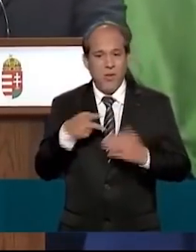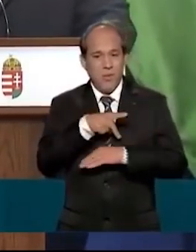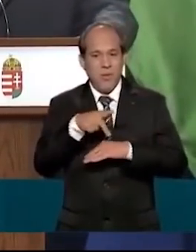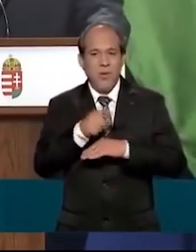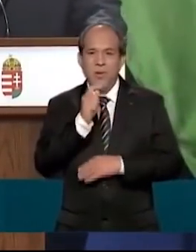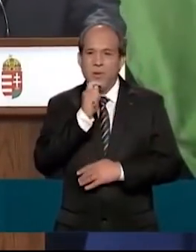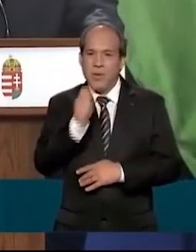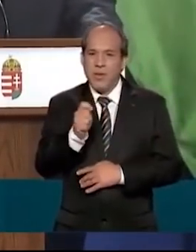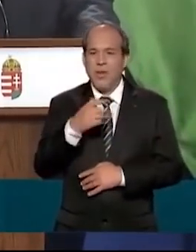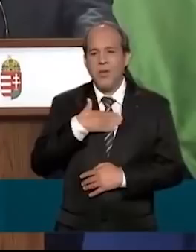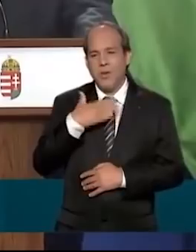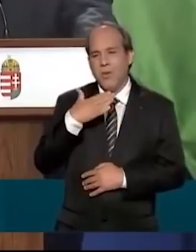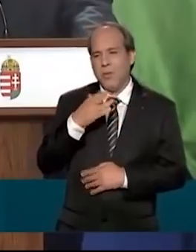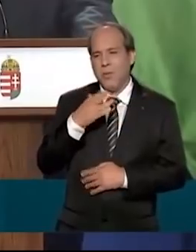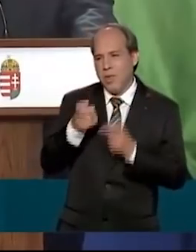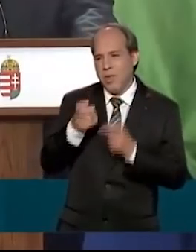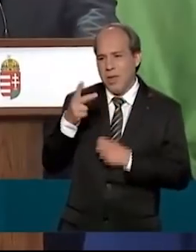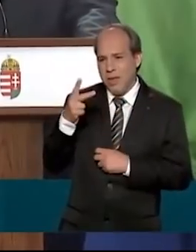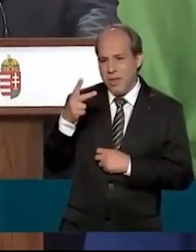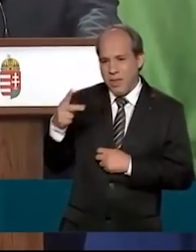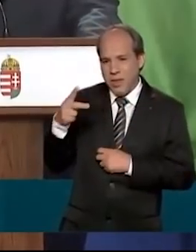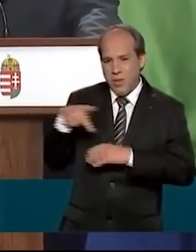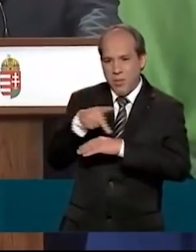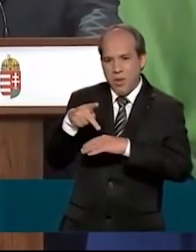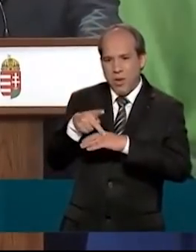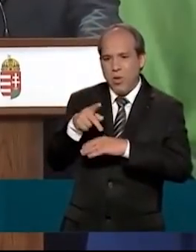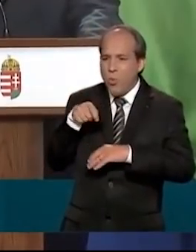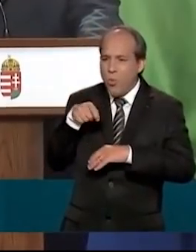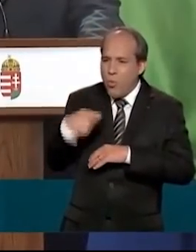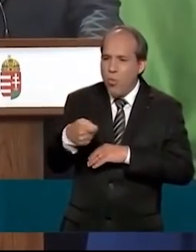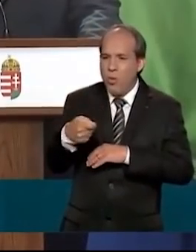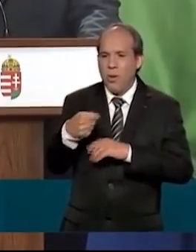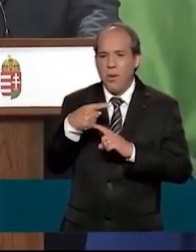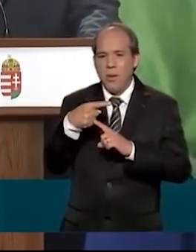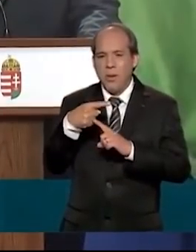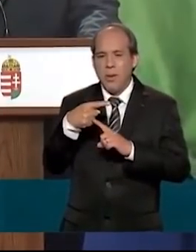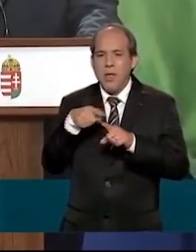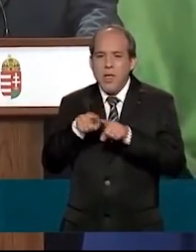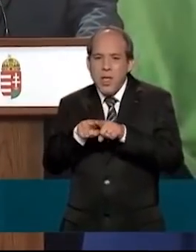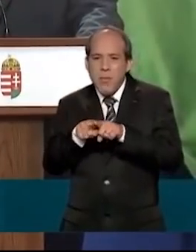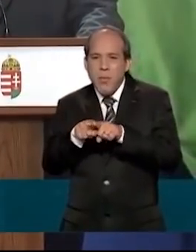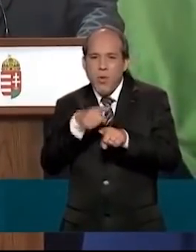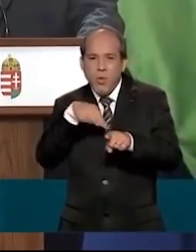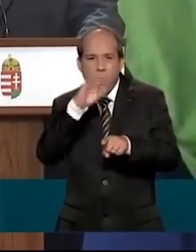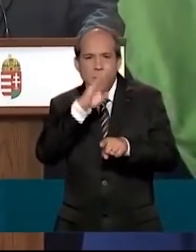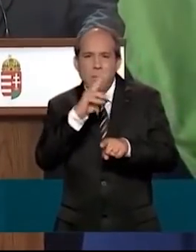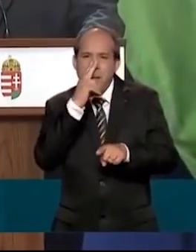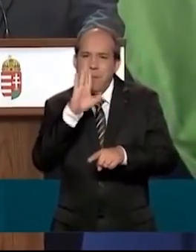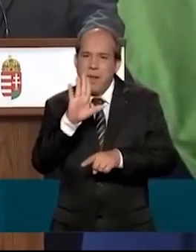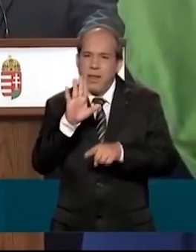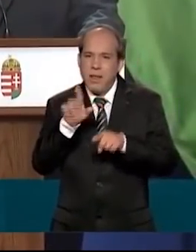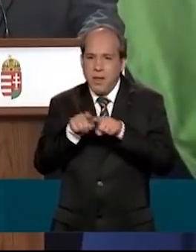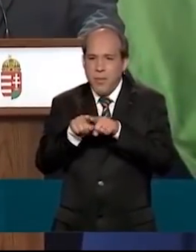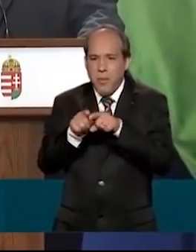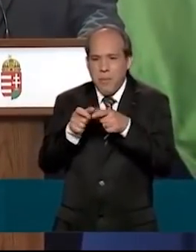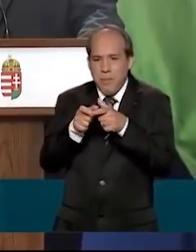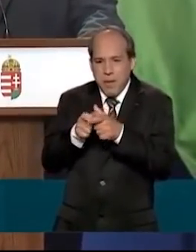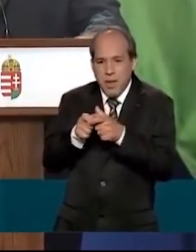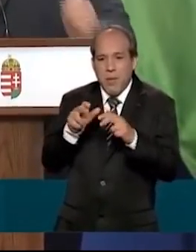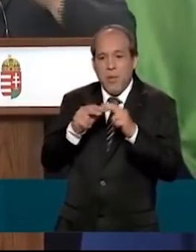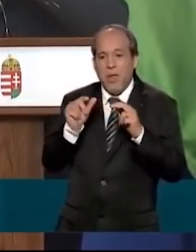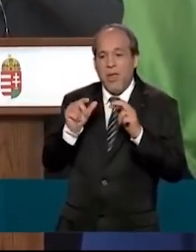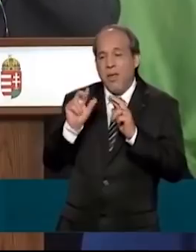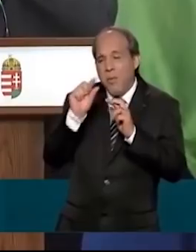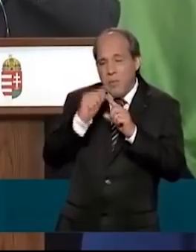considero o seu país o nosso pequeno grande irmão pequenos levarmos em conta as